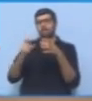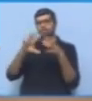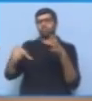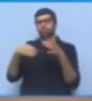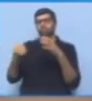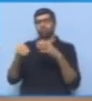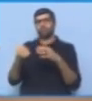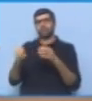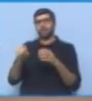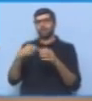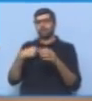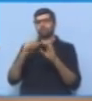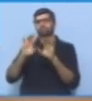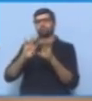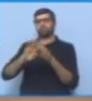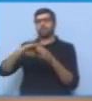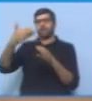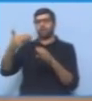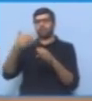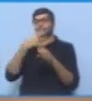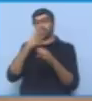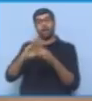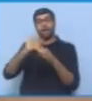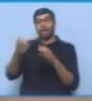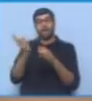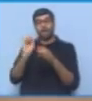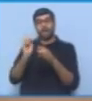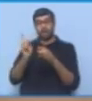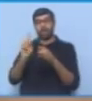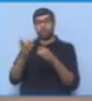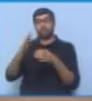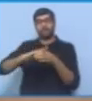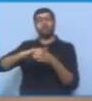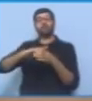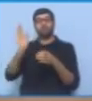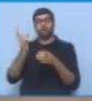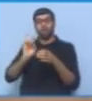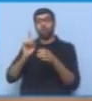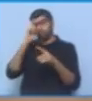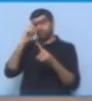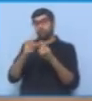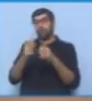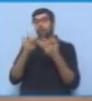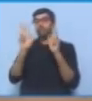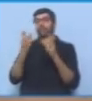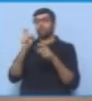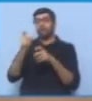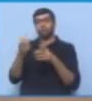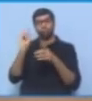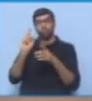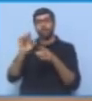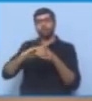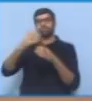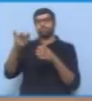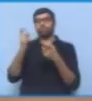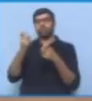sua curiosidade, levanta a caixa, que tinha dito, olha, não abras essa tampa para os males não virem para o mundo. E ela, abrindo a tampa,